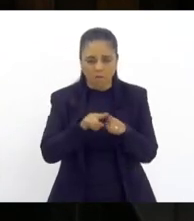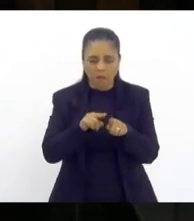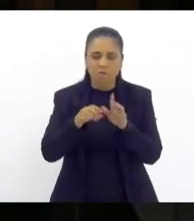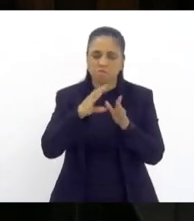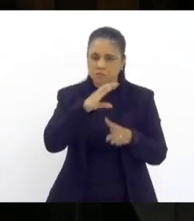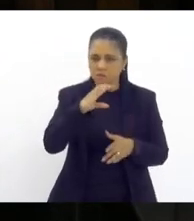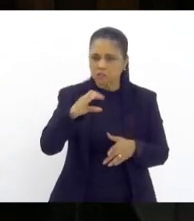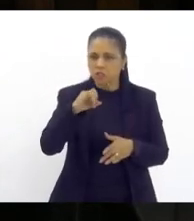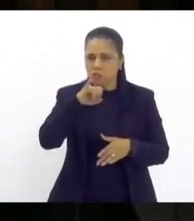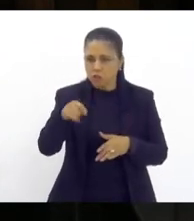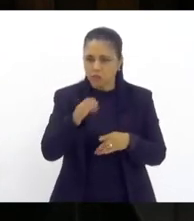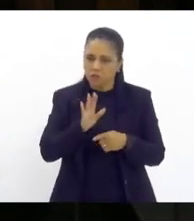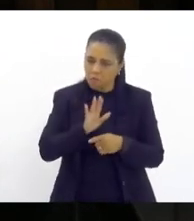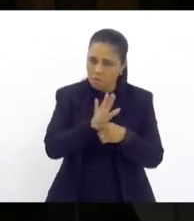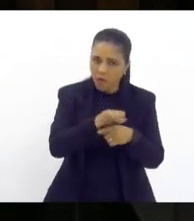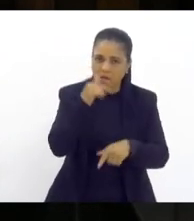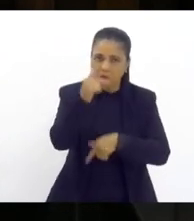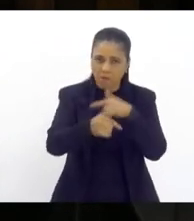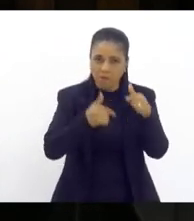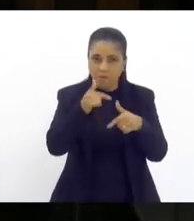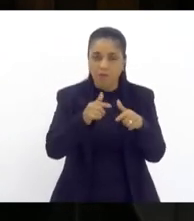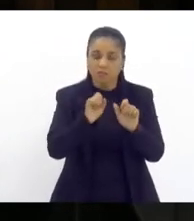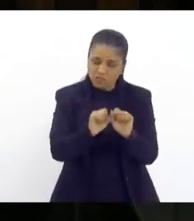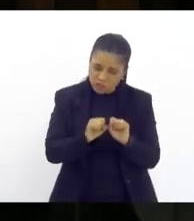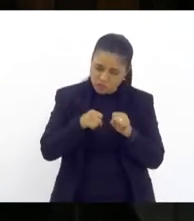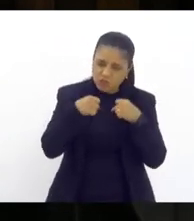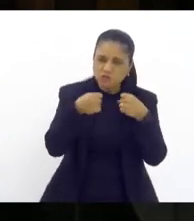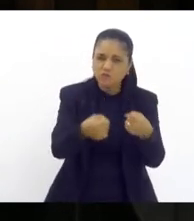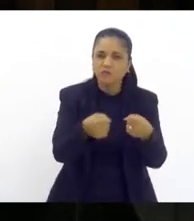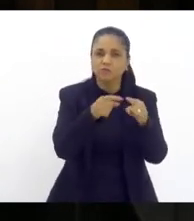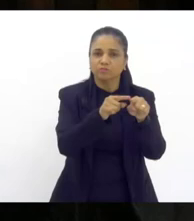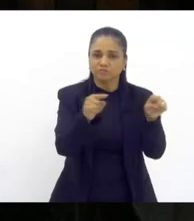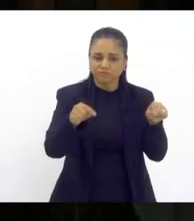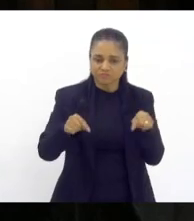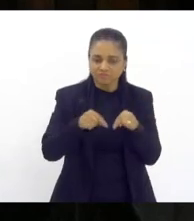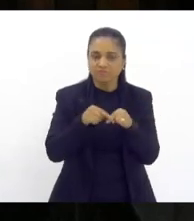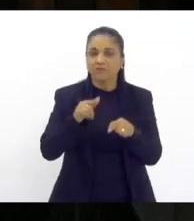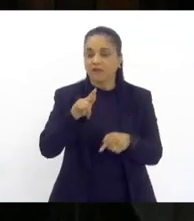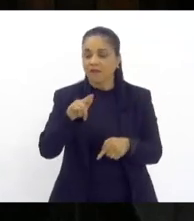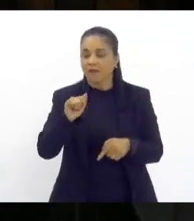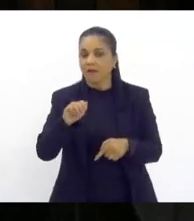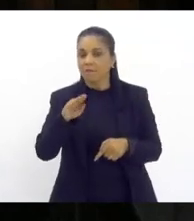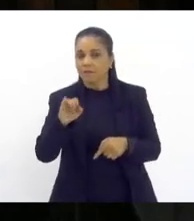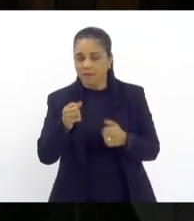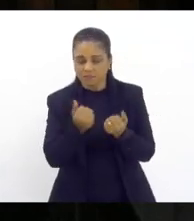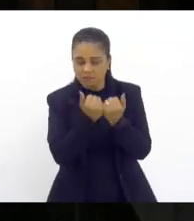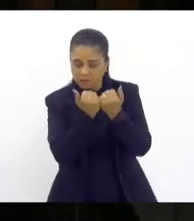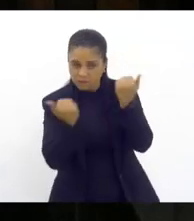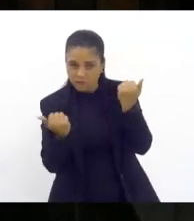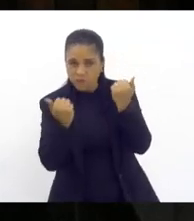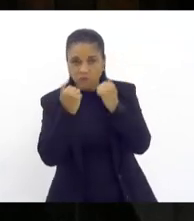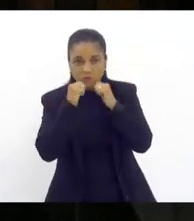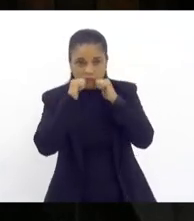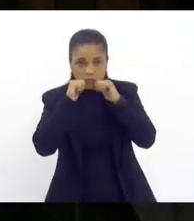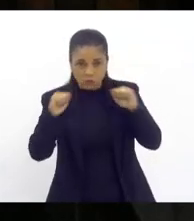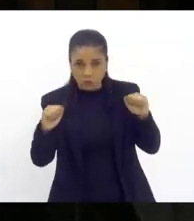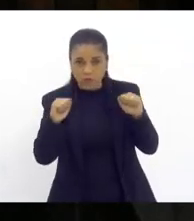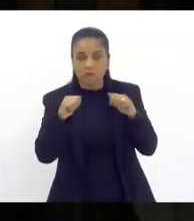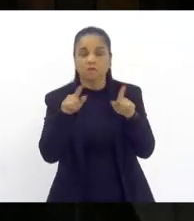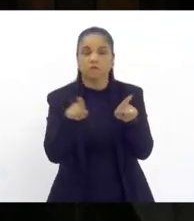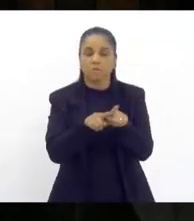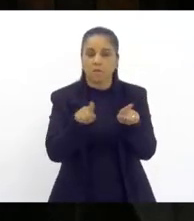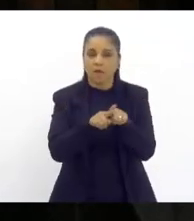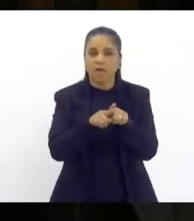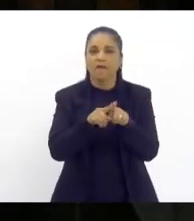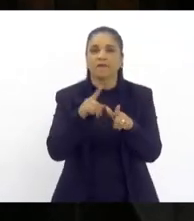produzido muito isso com o esforço dos gabinetes, das assessorias, e a gente conseguiu também inaugurar algo inédito na Assembleia Legislativa,